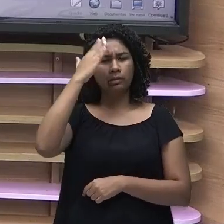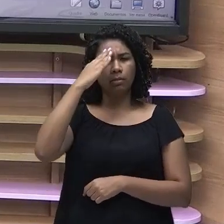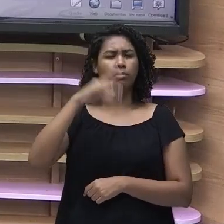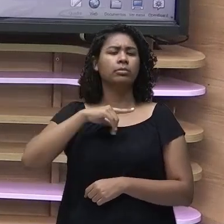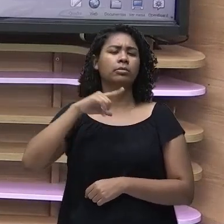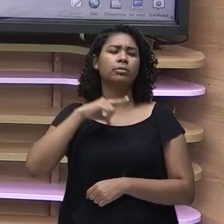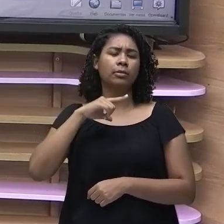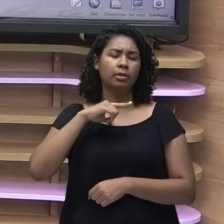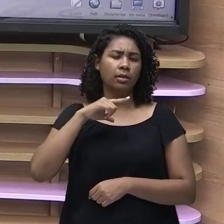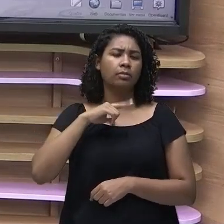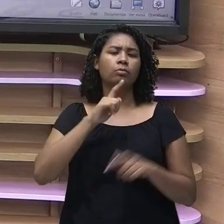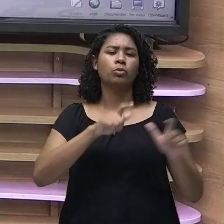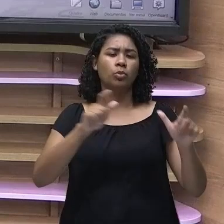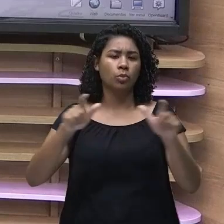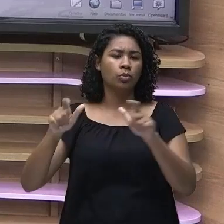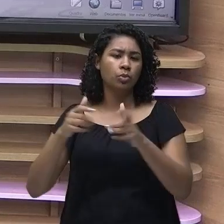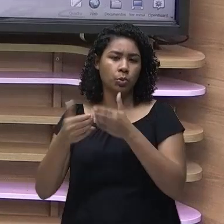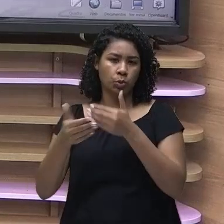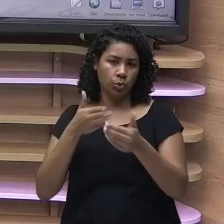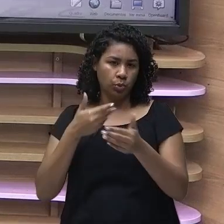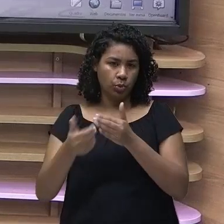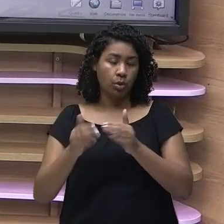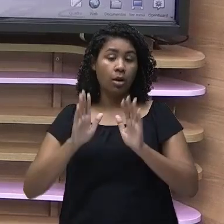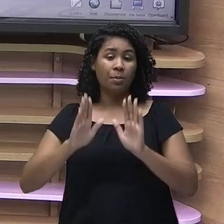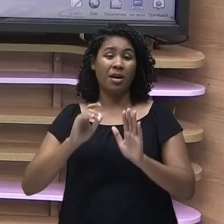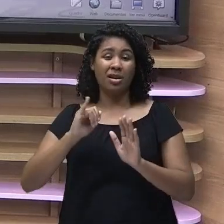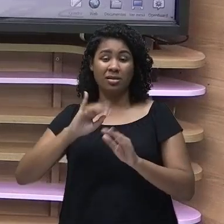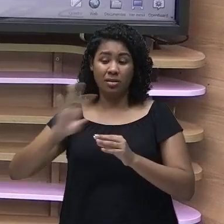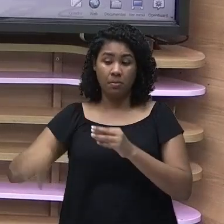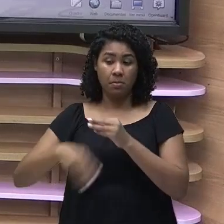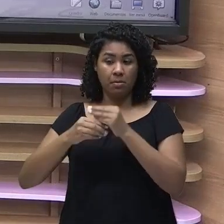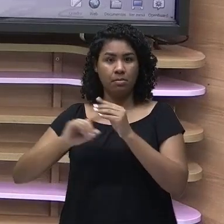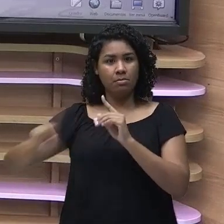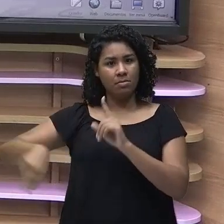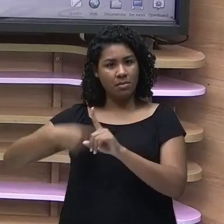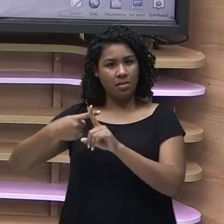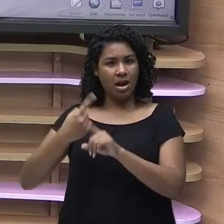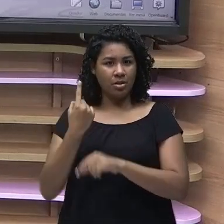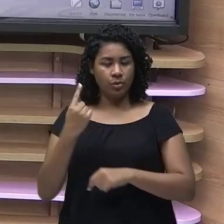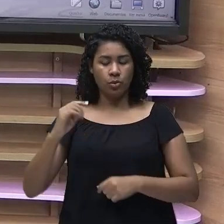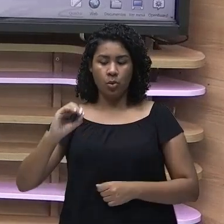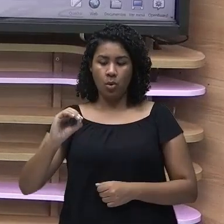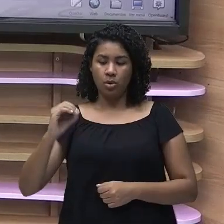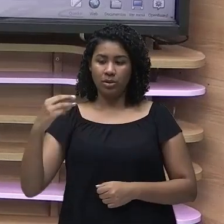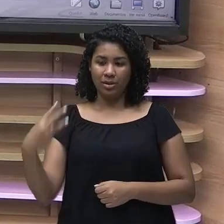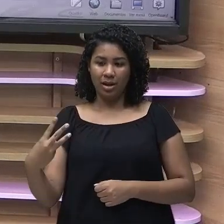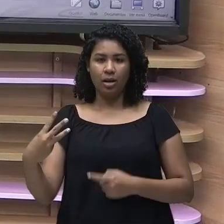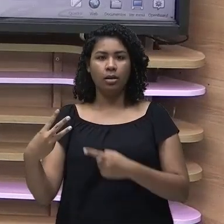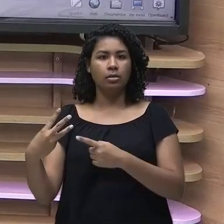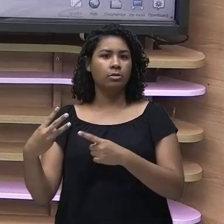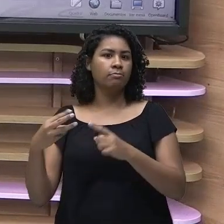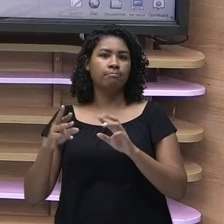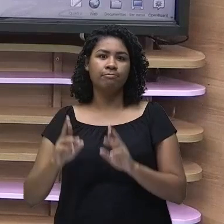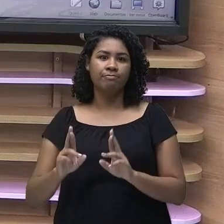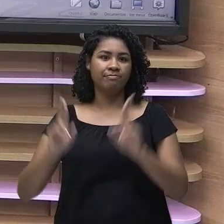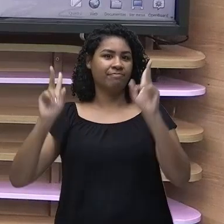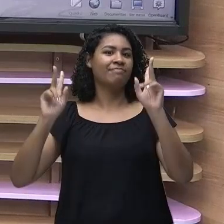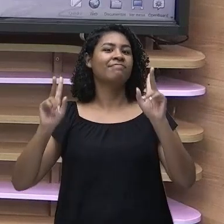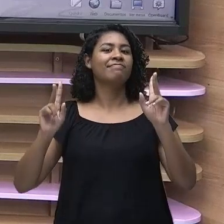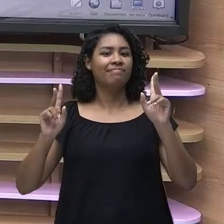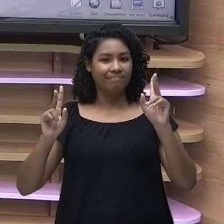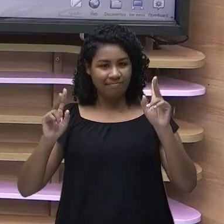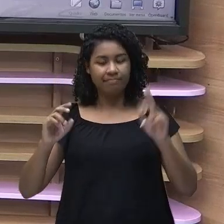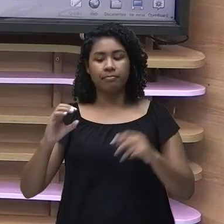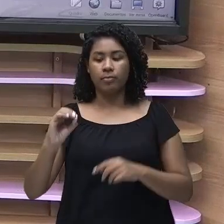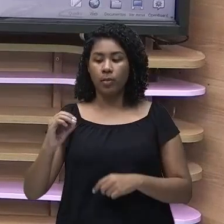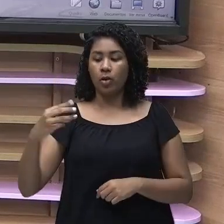respiração. Só que, quando acrescenta mais um oxigênio, quando ele torna O3, ele muda a sua configuração e aí ele